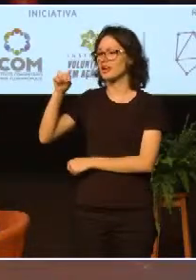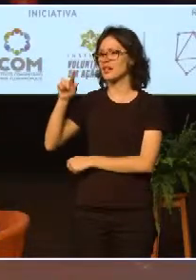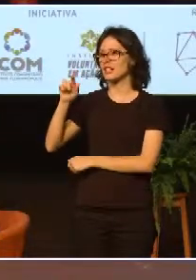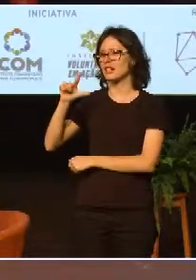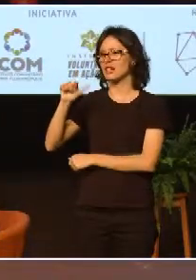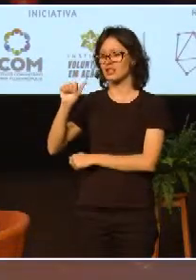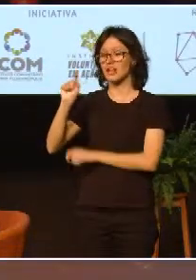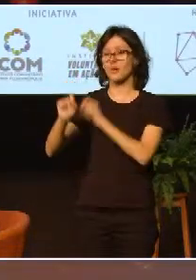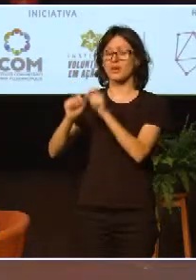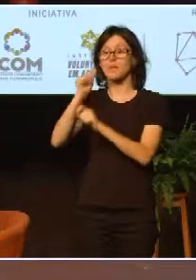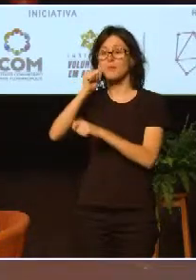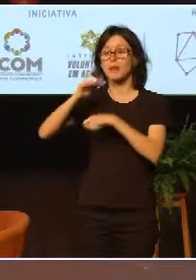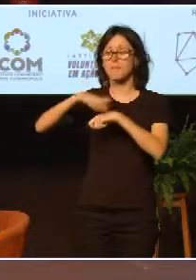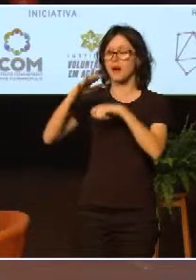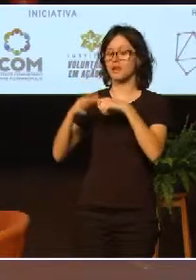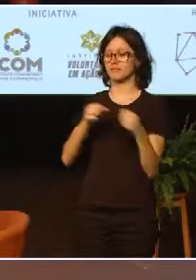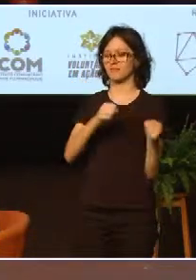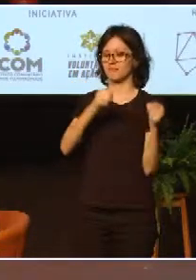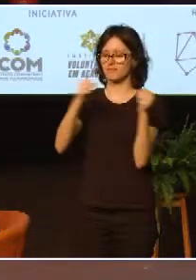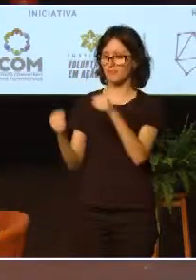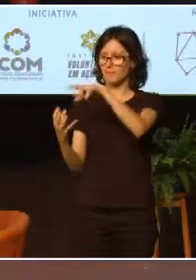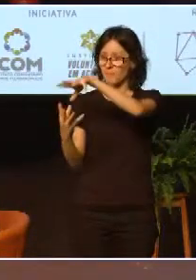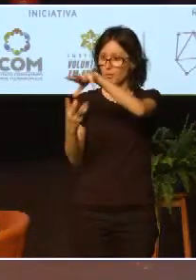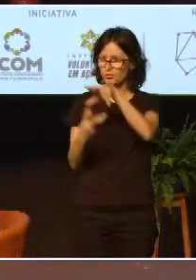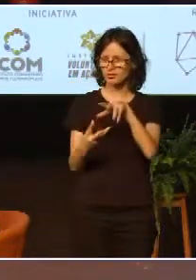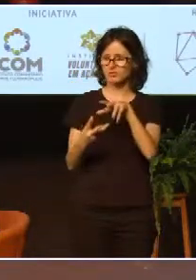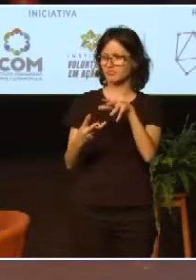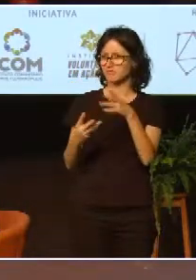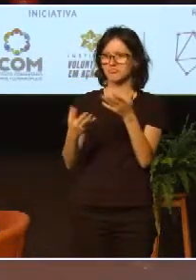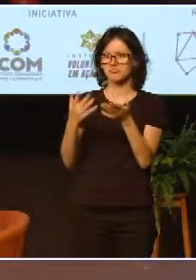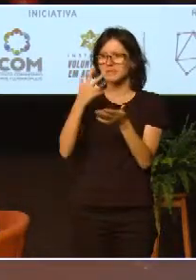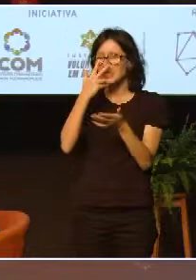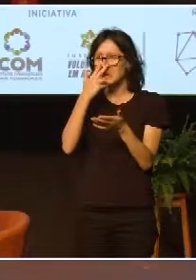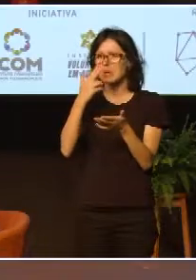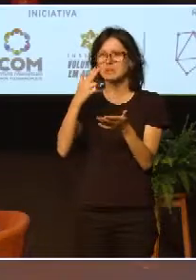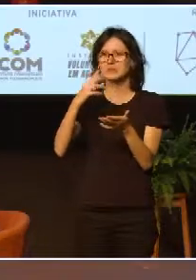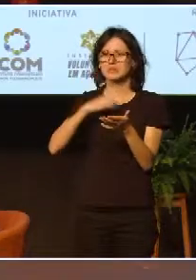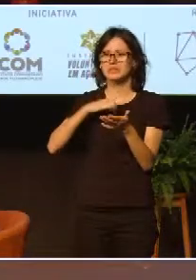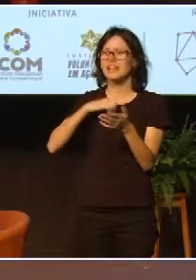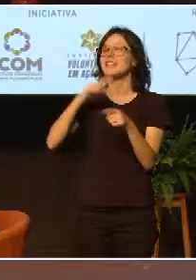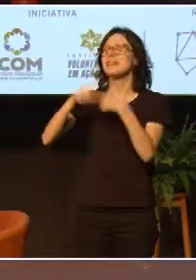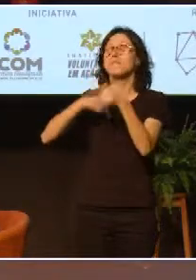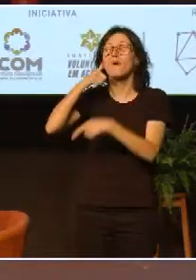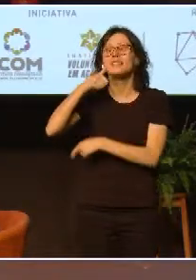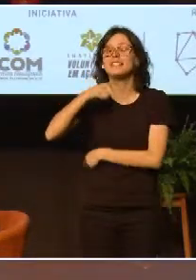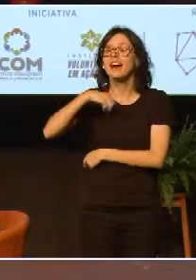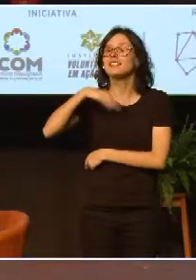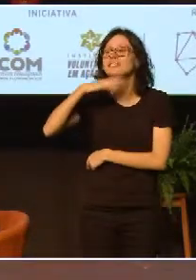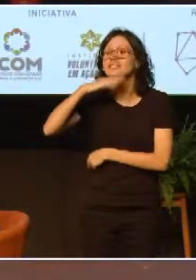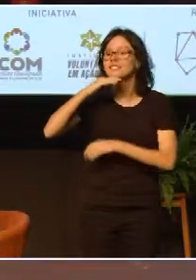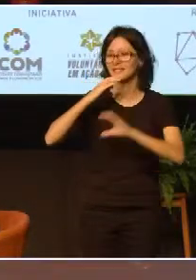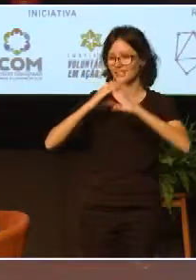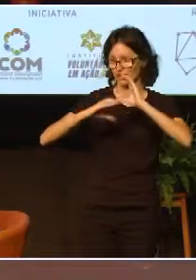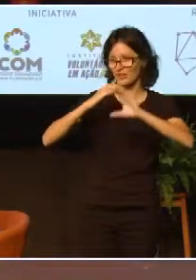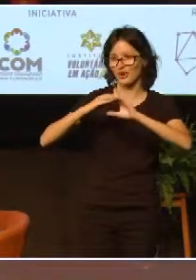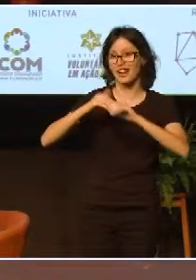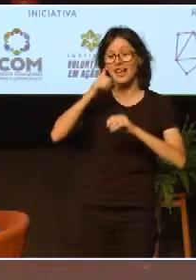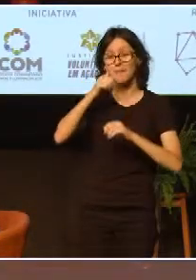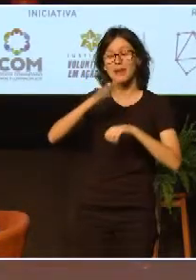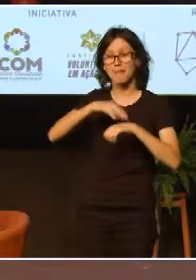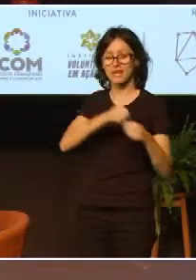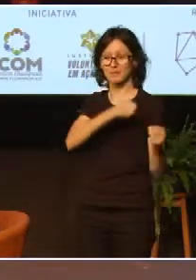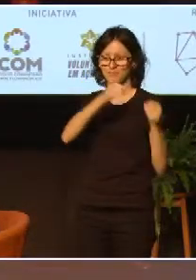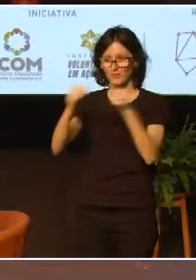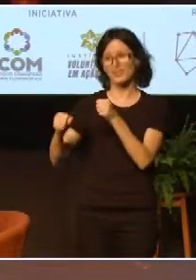mais poderosa do mundo. Deu, sei lá... Depois da Anitta, né? Depois da Anitta, a mulher mais poderosa do mundo. É isso aí,